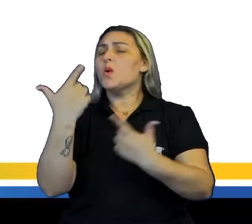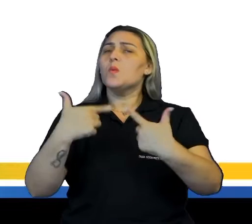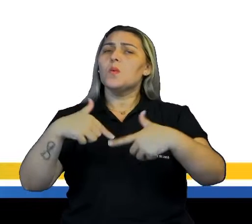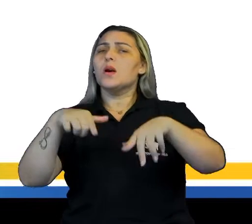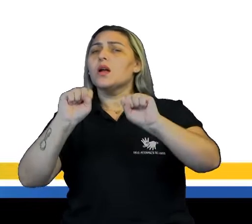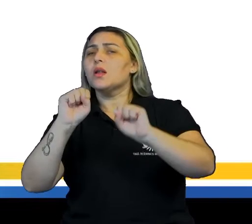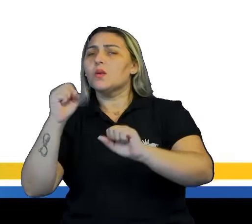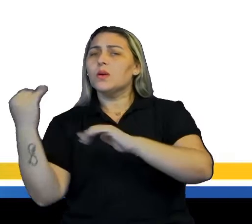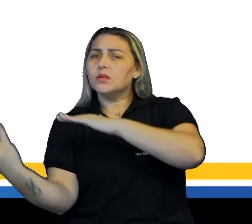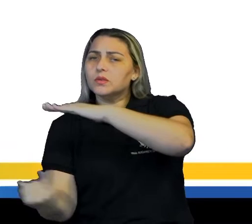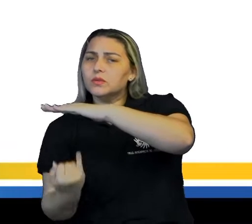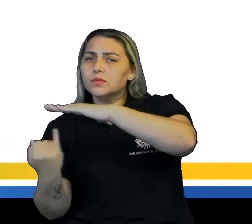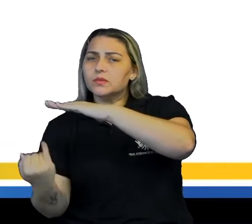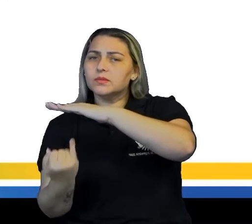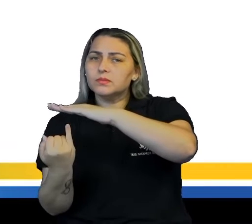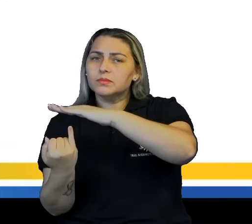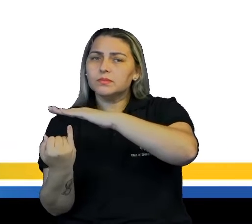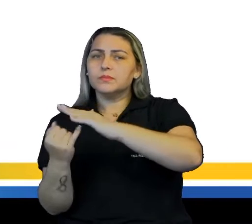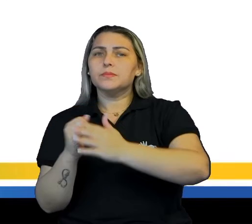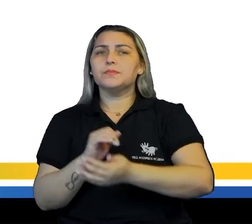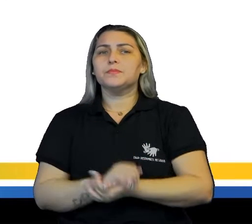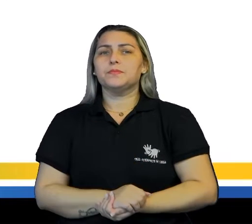linguagem informal?